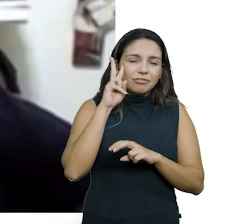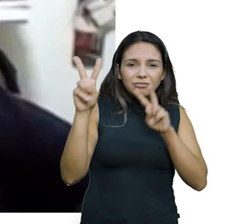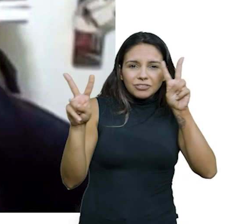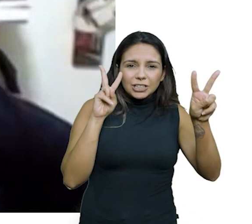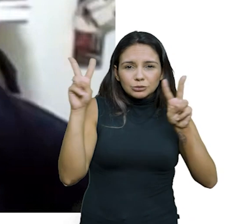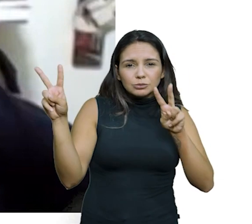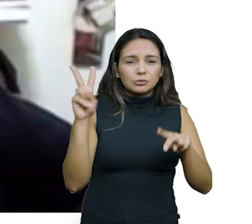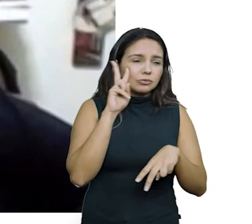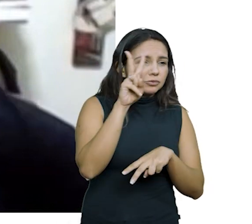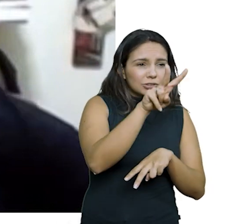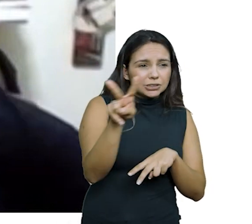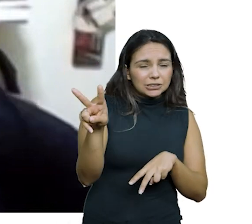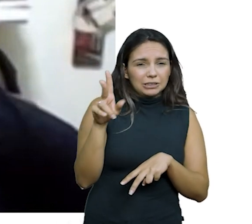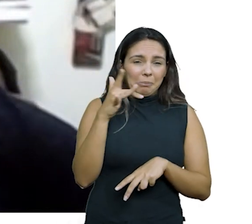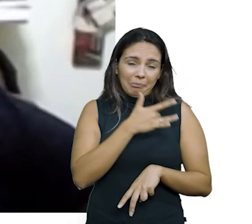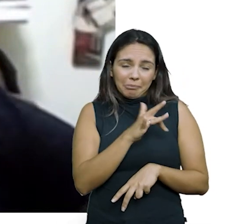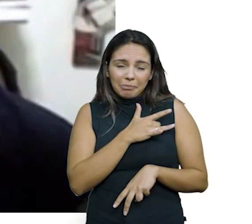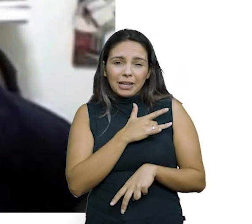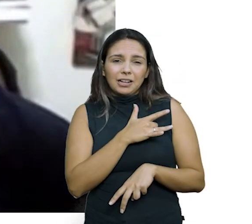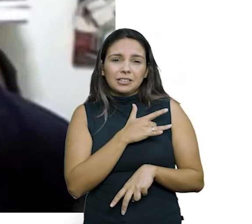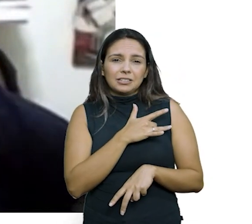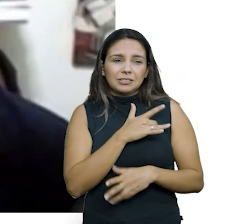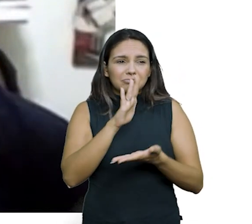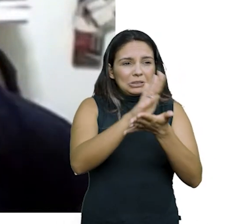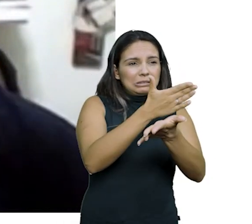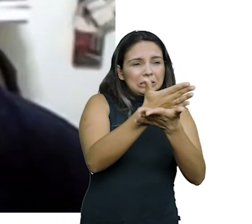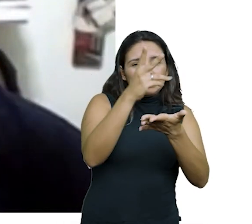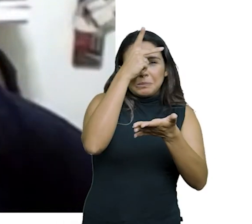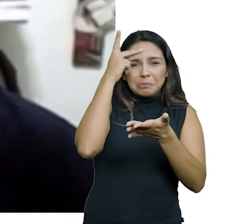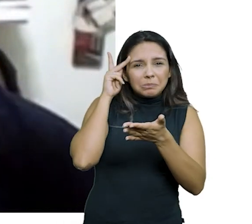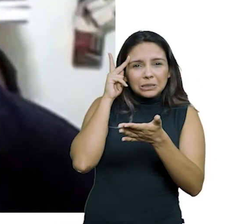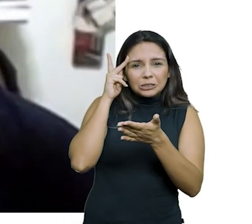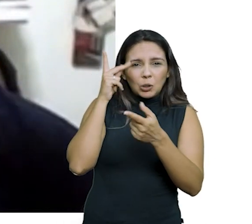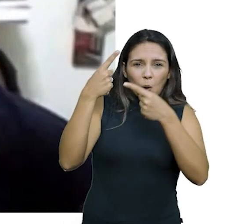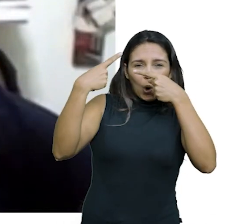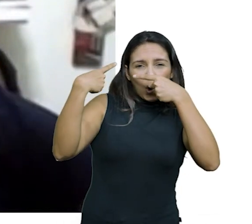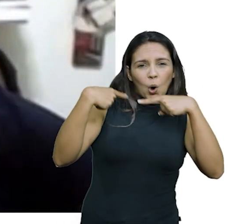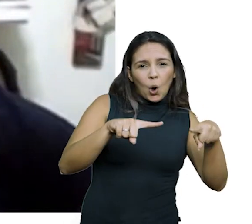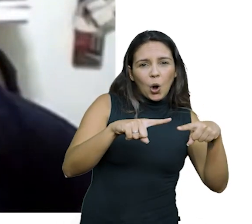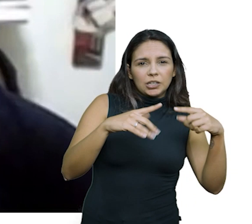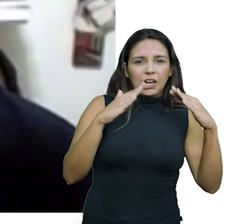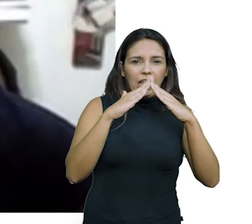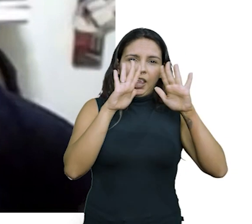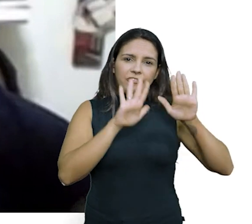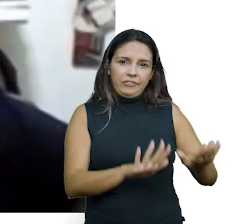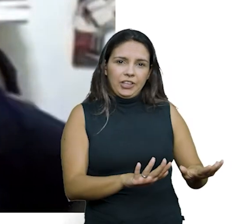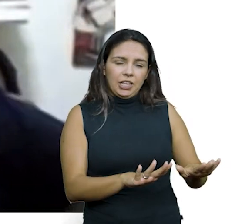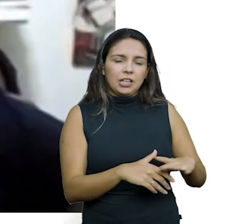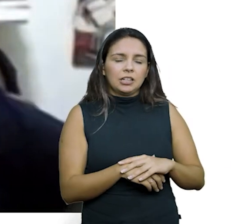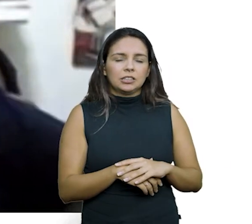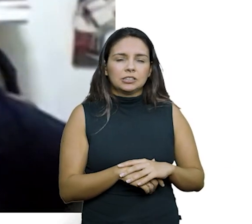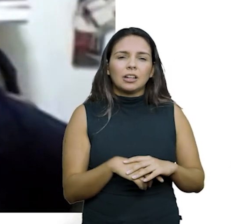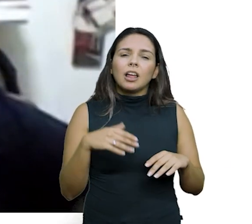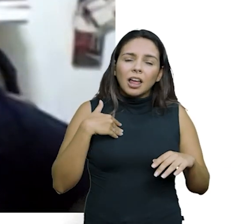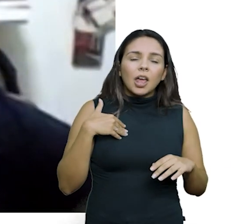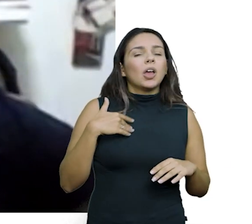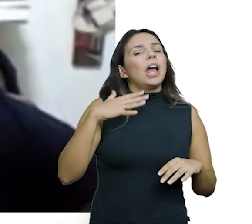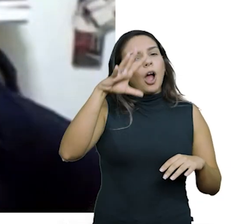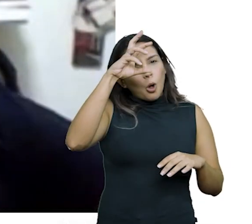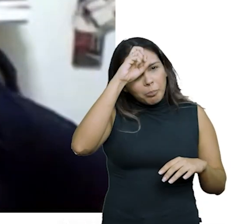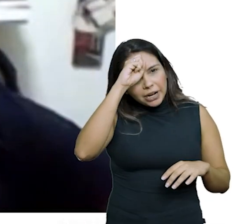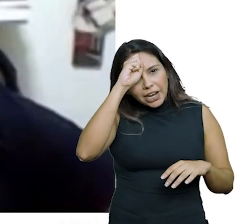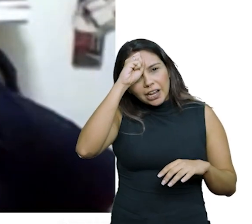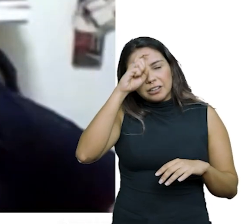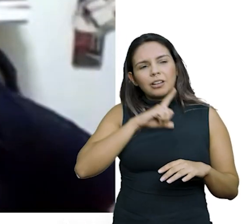tem visto, o que é uma pena, uma parte da população contra a quarentena, reclamando. Eu até compreendo